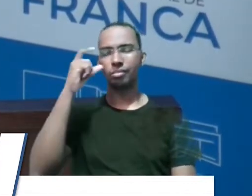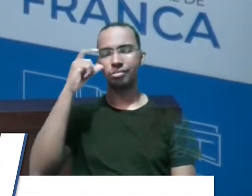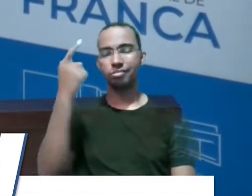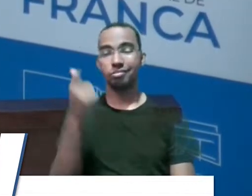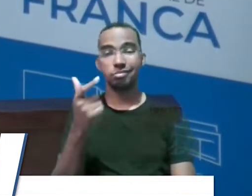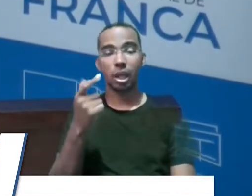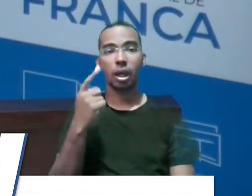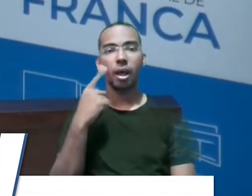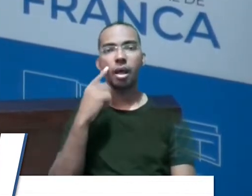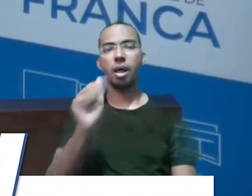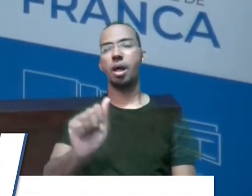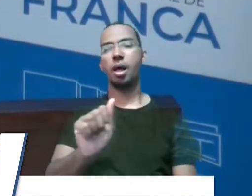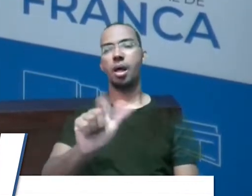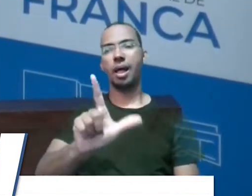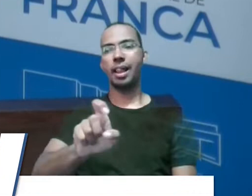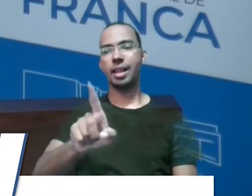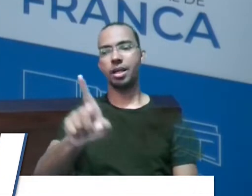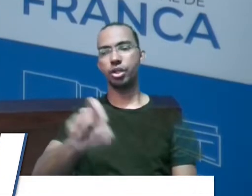Aleixo Gari, que foi o